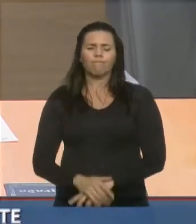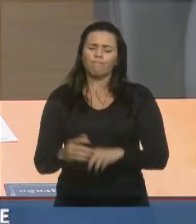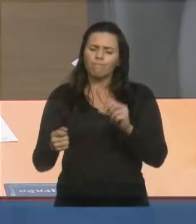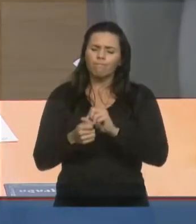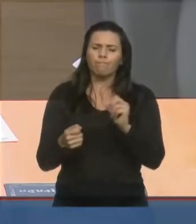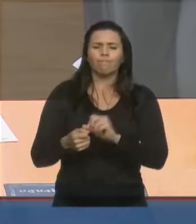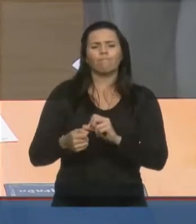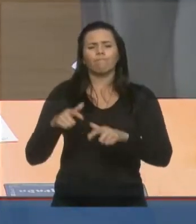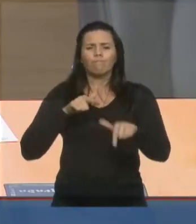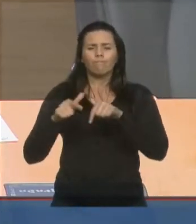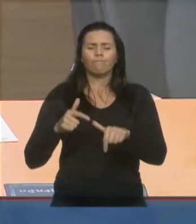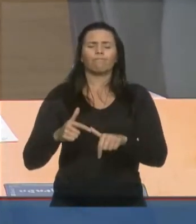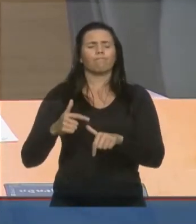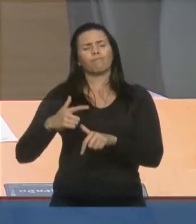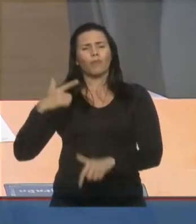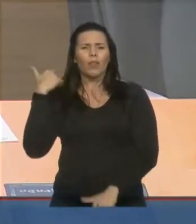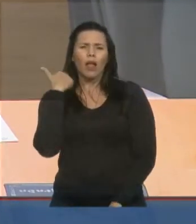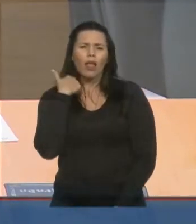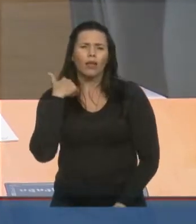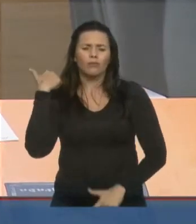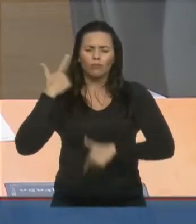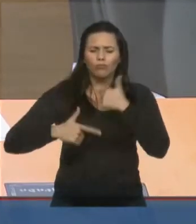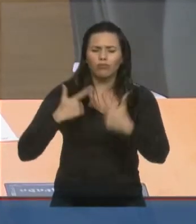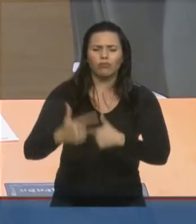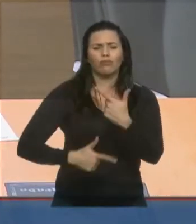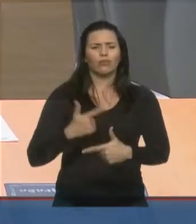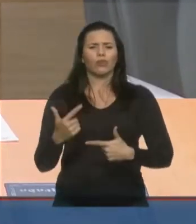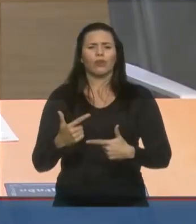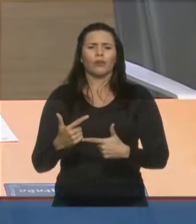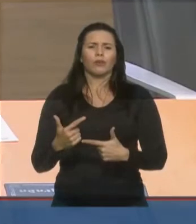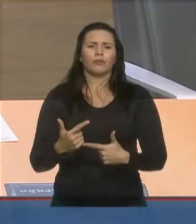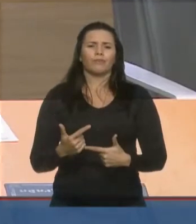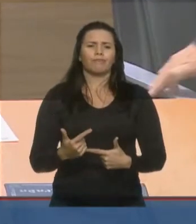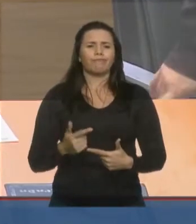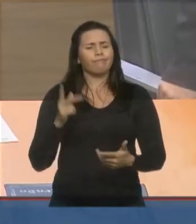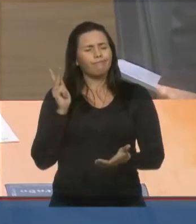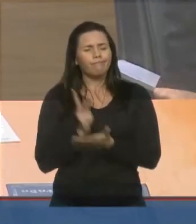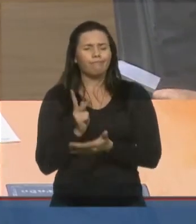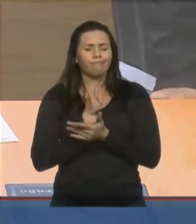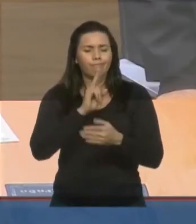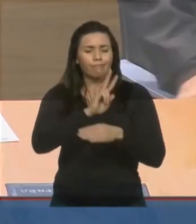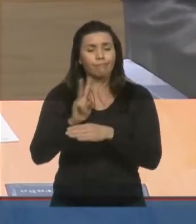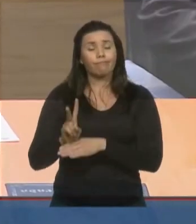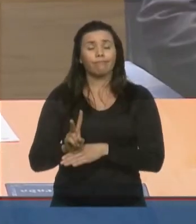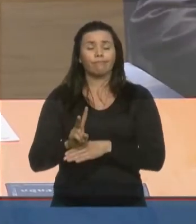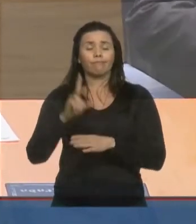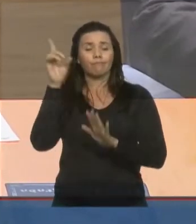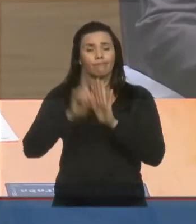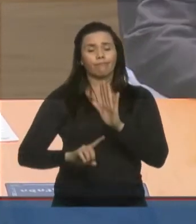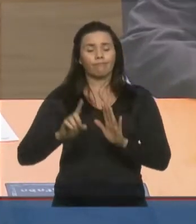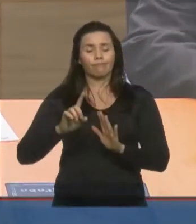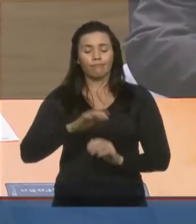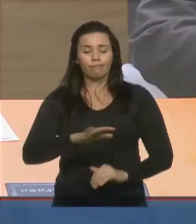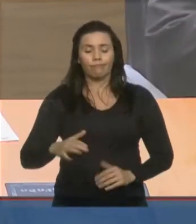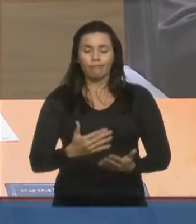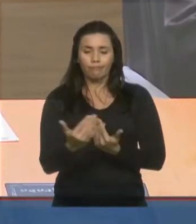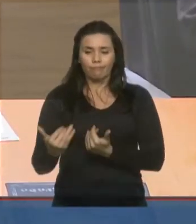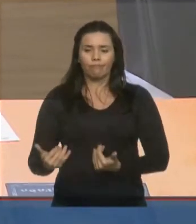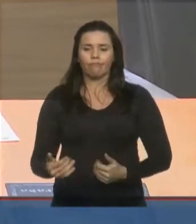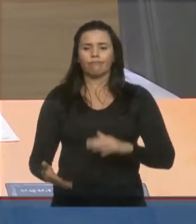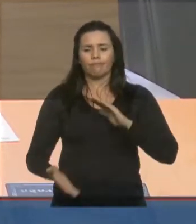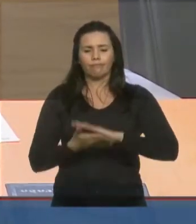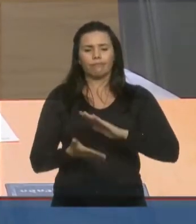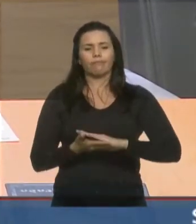em proteção à criança e ao adolescente. Parabenizar ao nobre deputado Duarte Júnior por